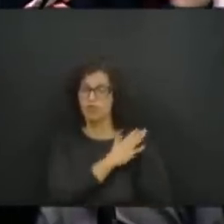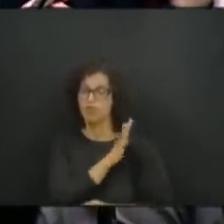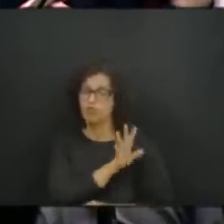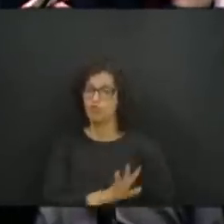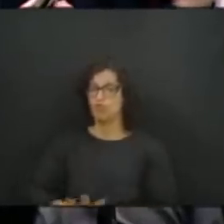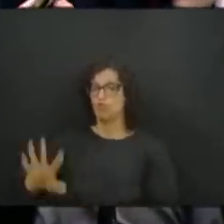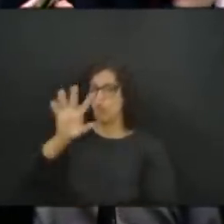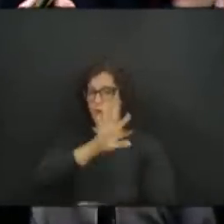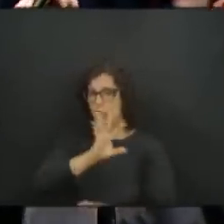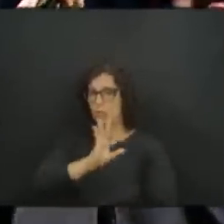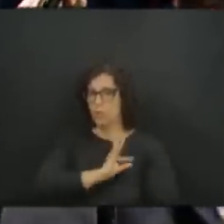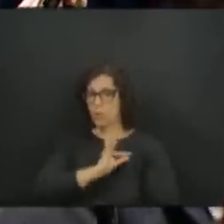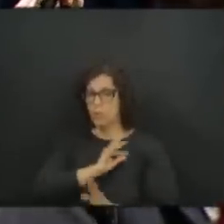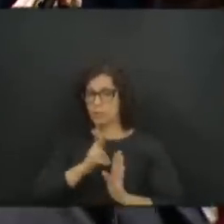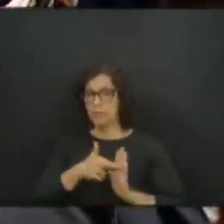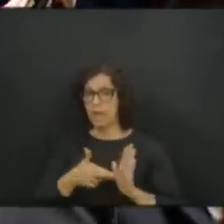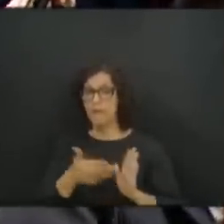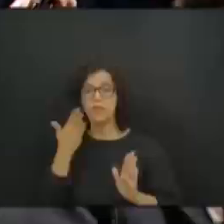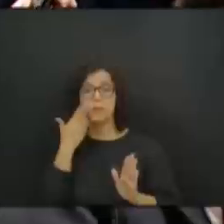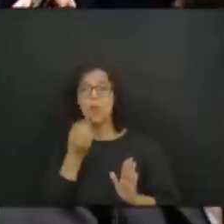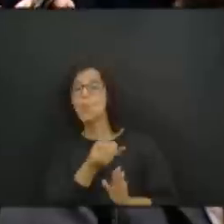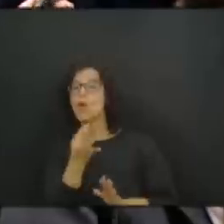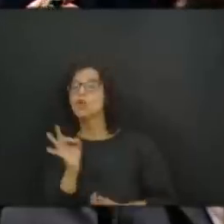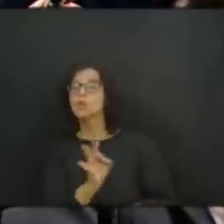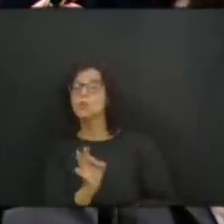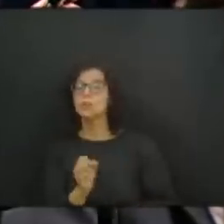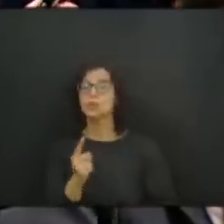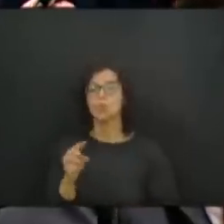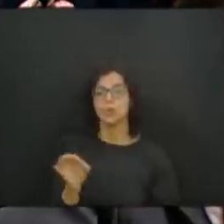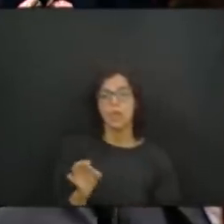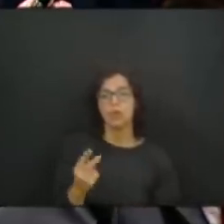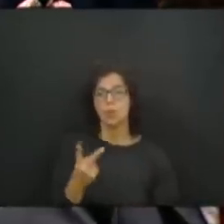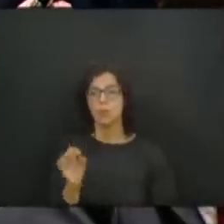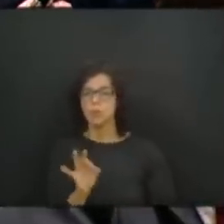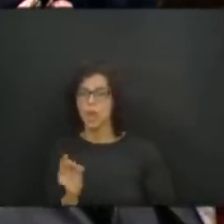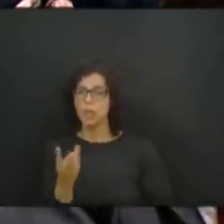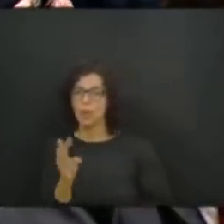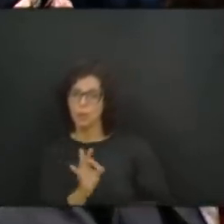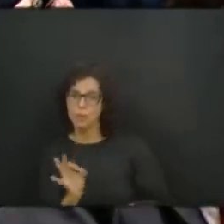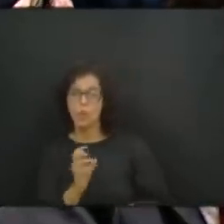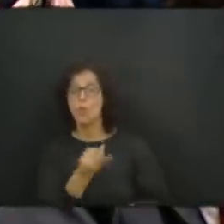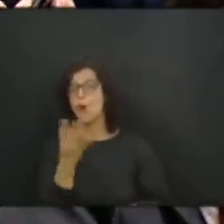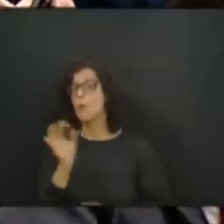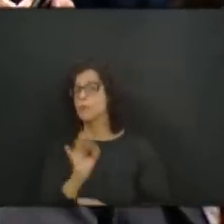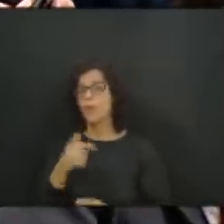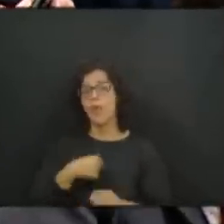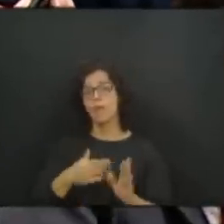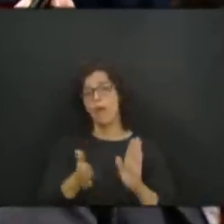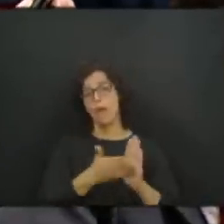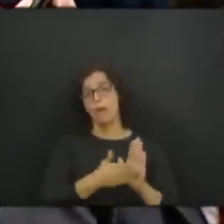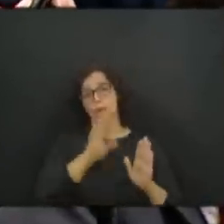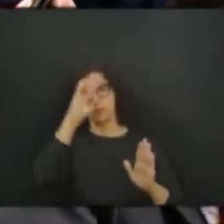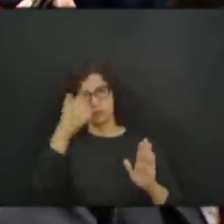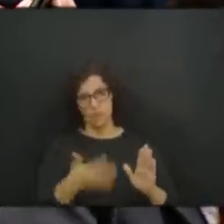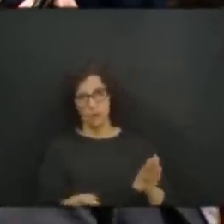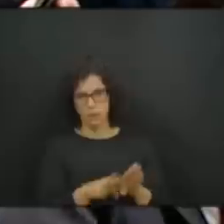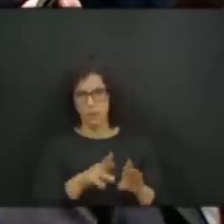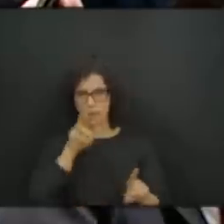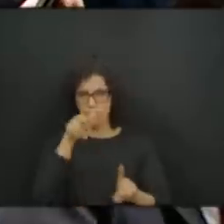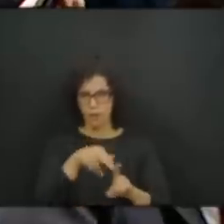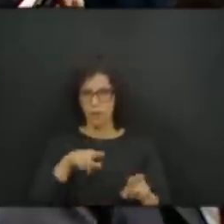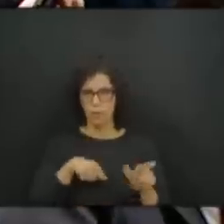Militar e se estabelecer a qual será esse percentual de vagas e a que se